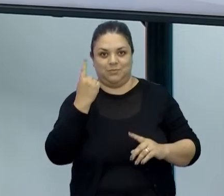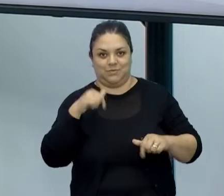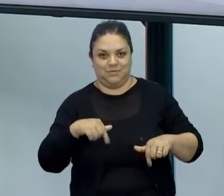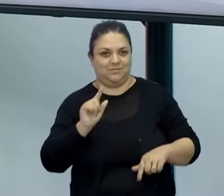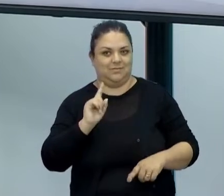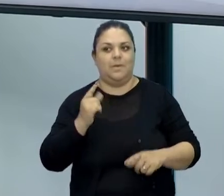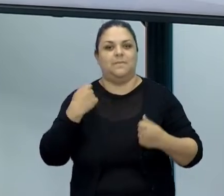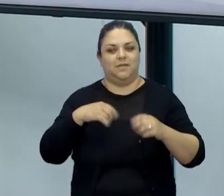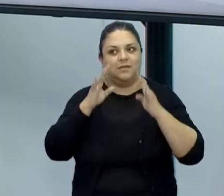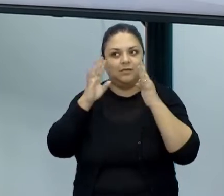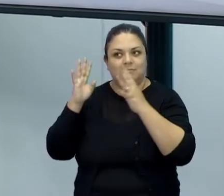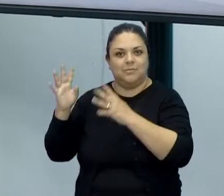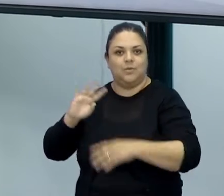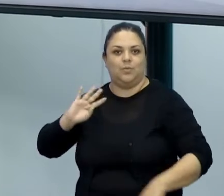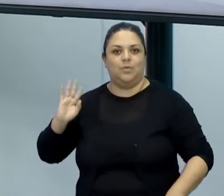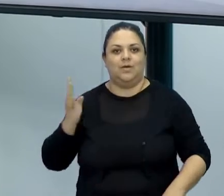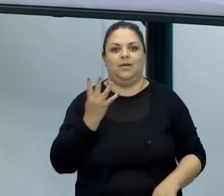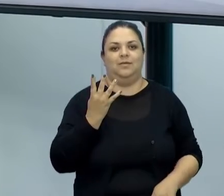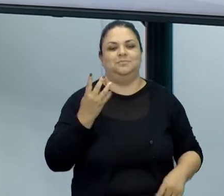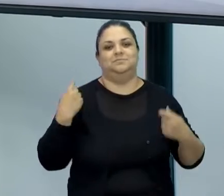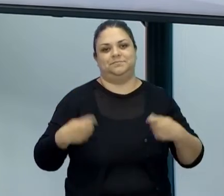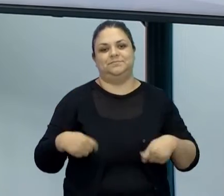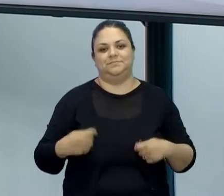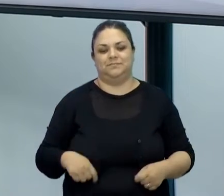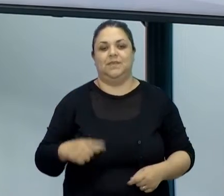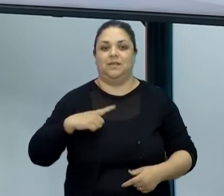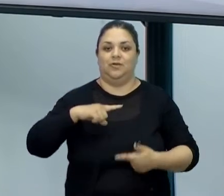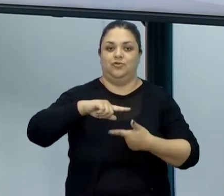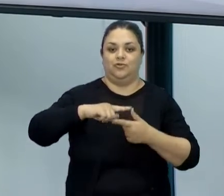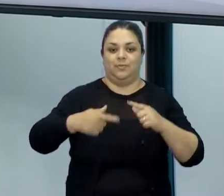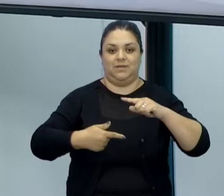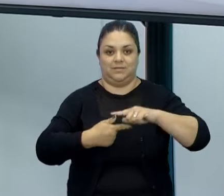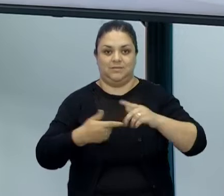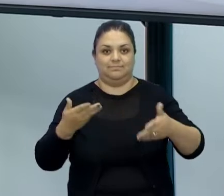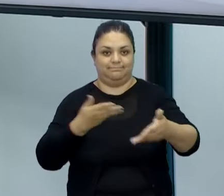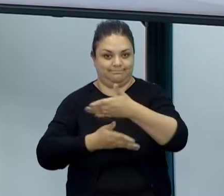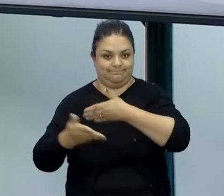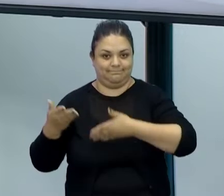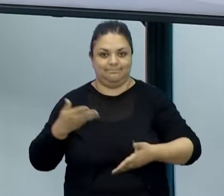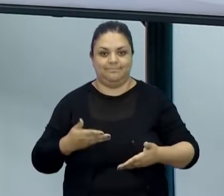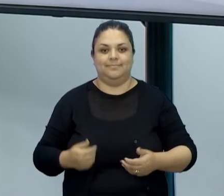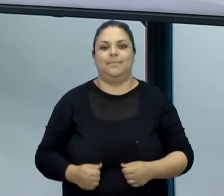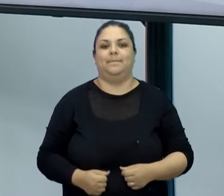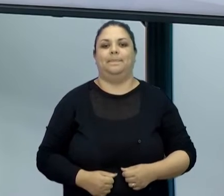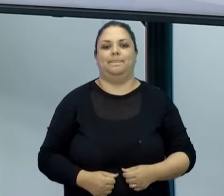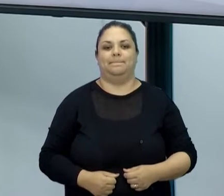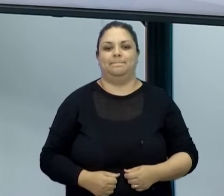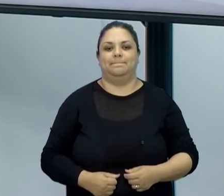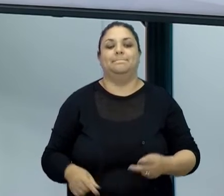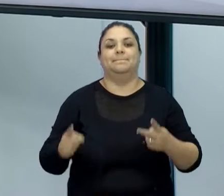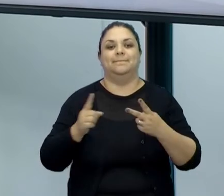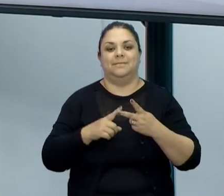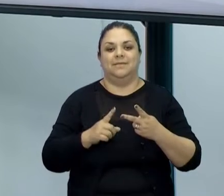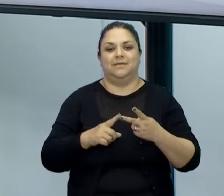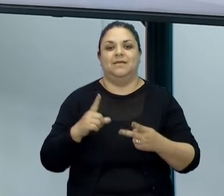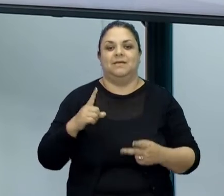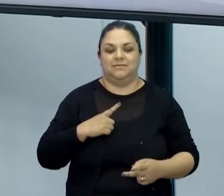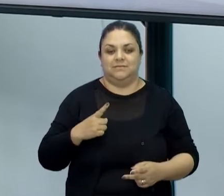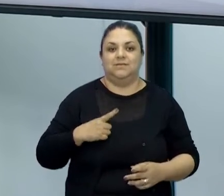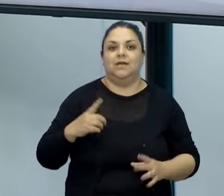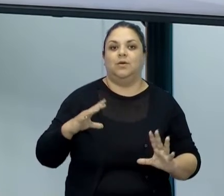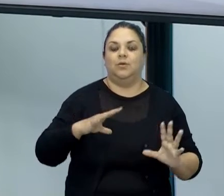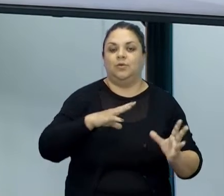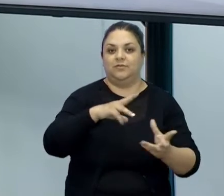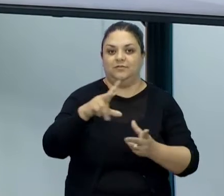que são 4. Nós temos aí geometria dinâmica com a professora Roberta Mastroquírico, nós temos Universo Elétrico no Mundo